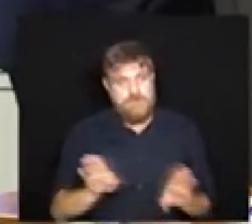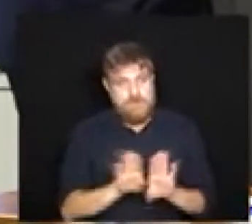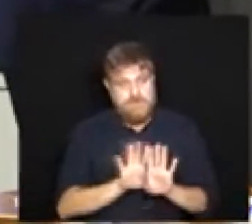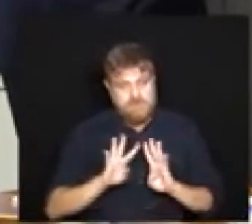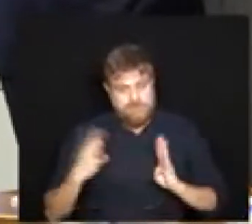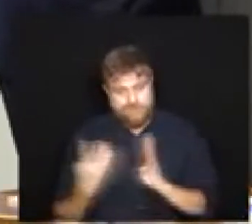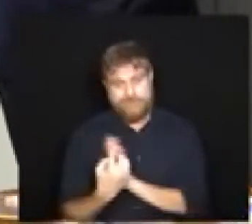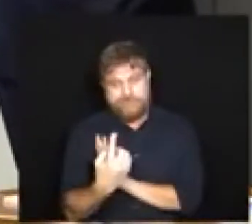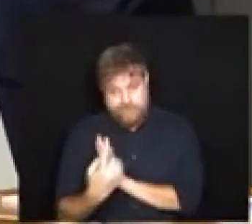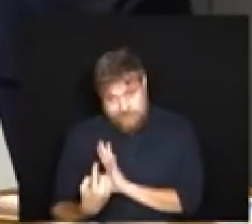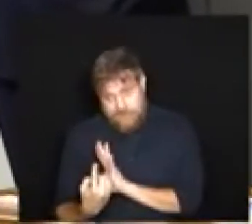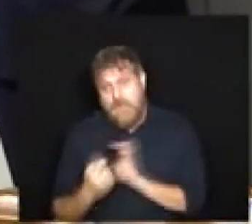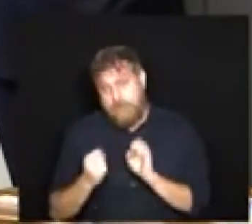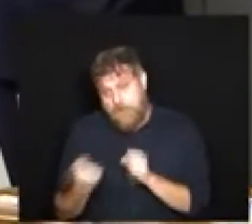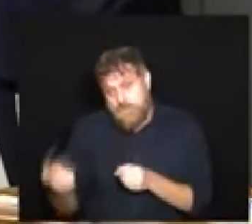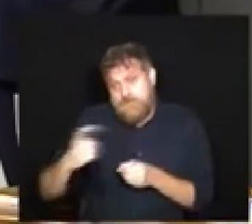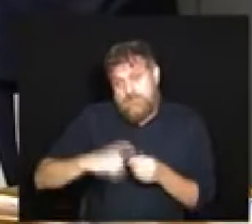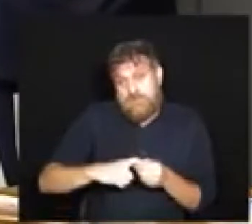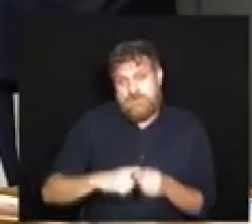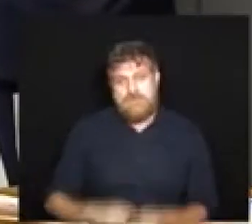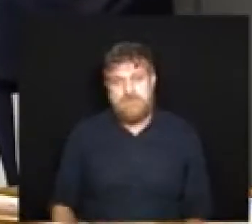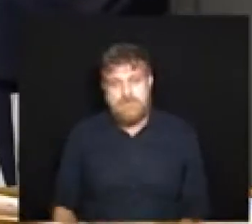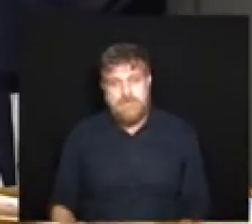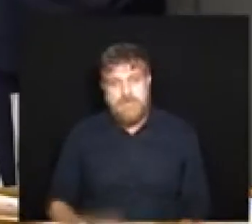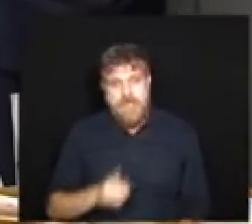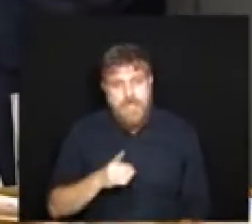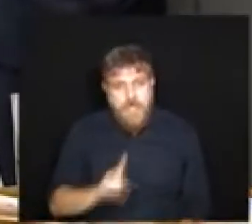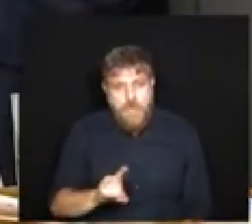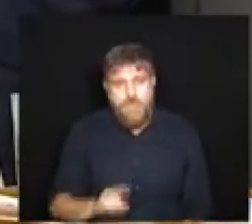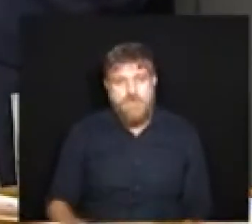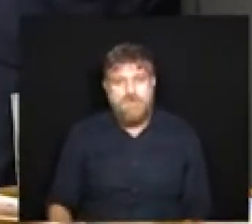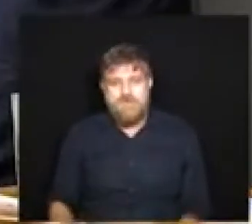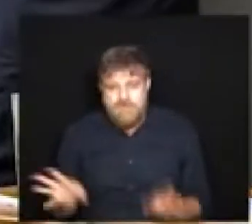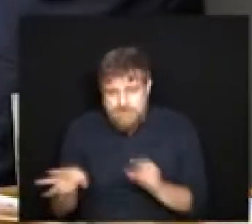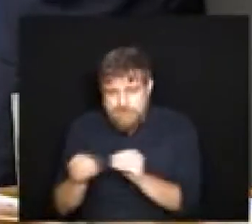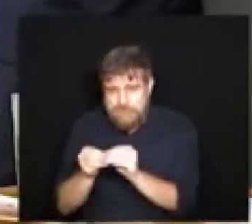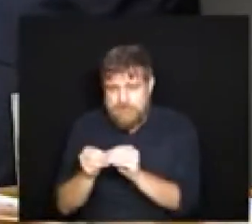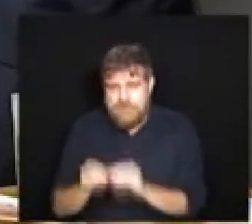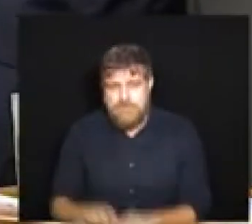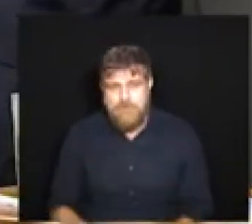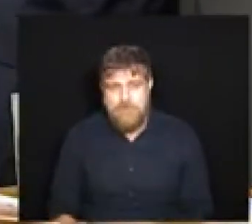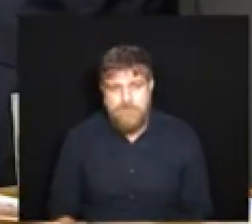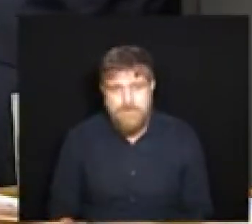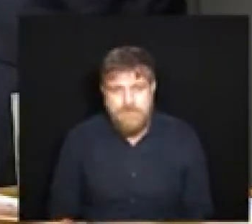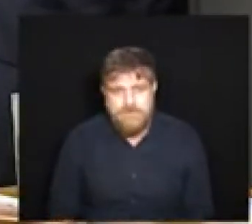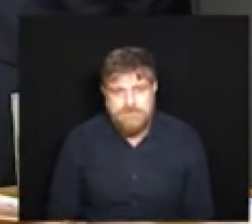mais restritivas. E o último é um quadro síntese. Pode passar, Fabrine?